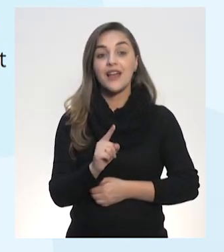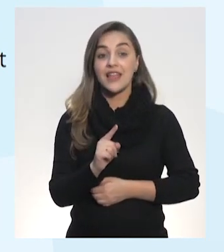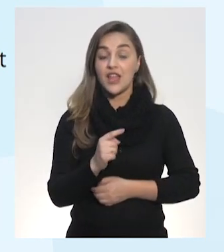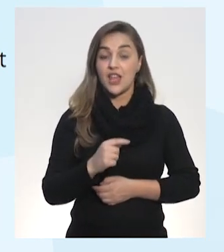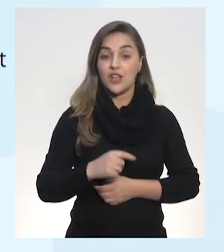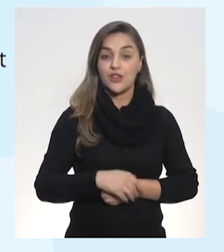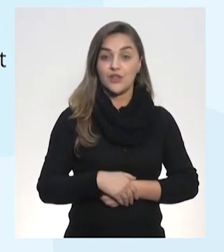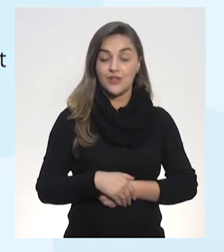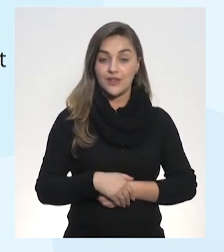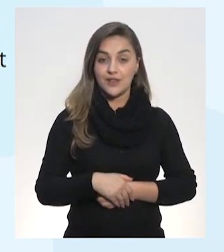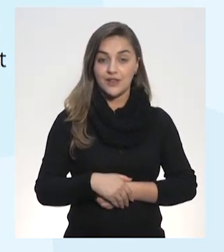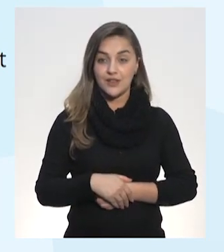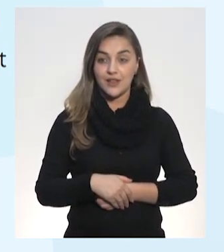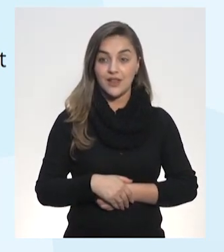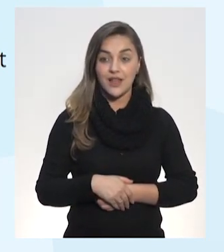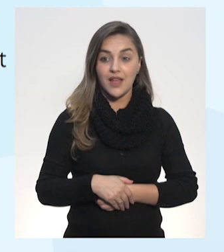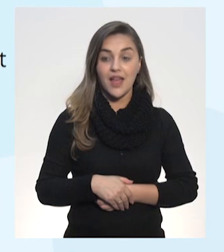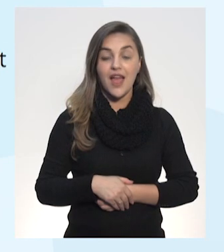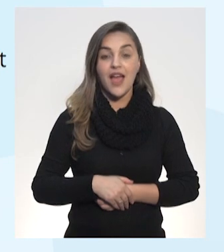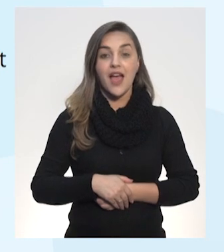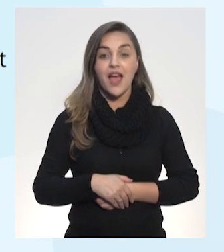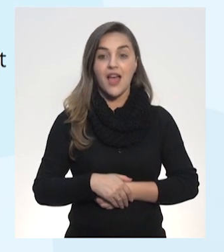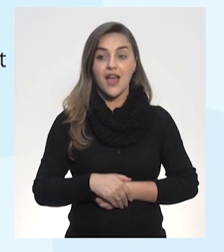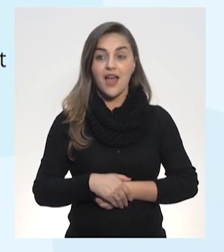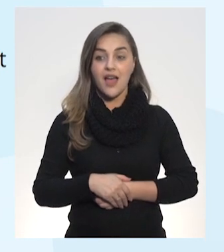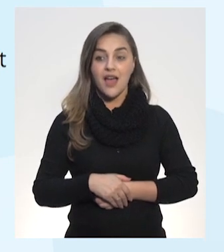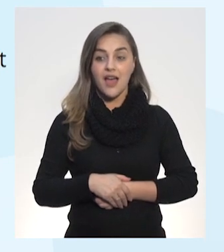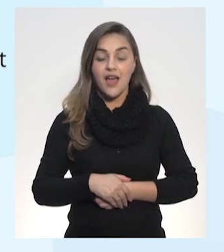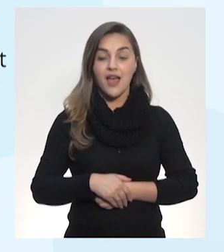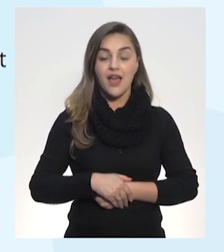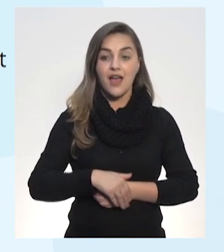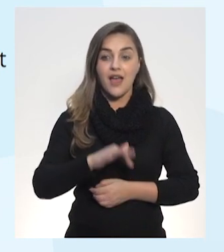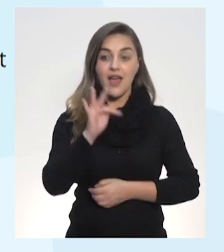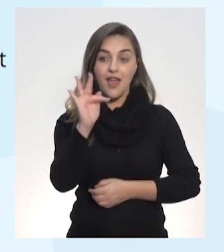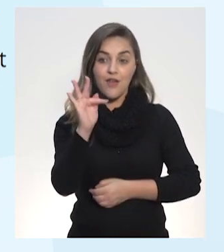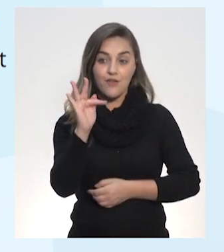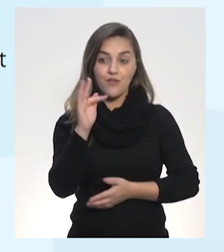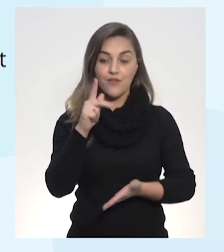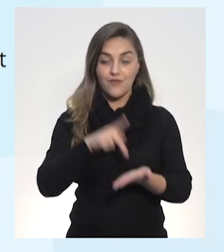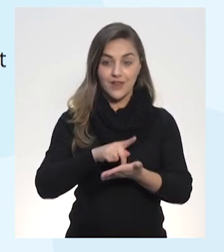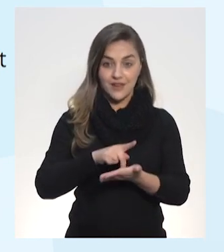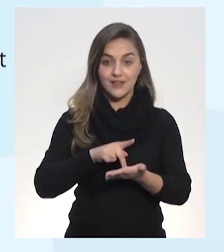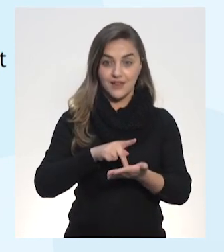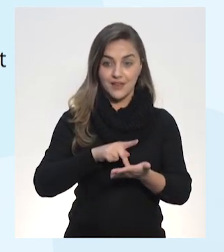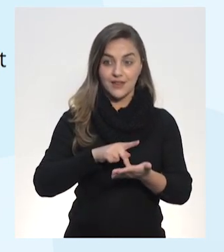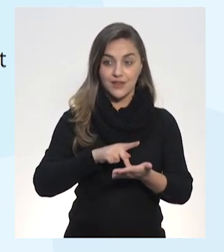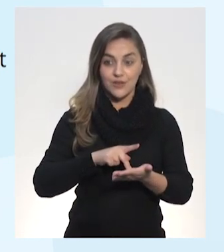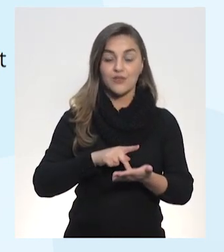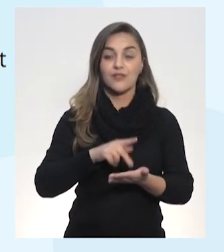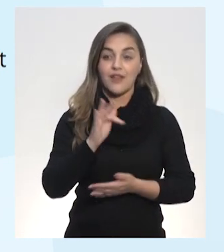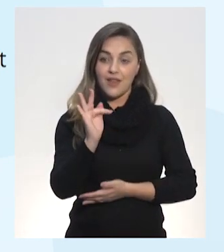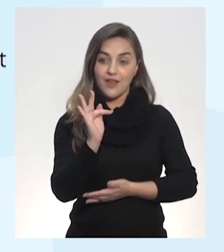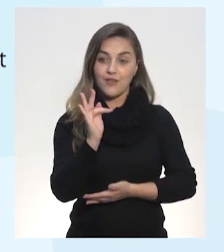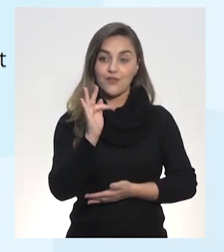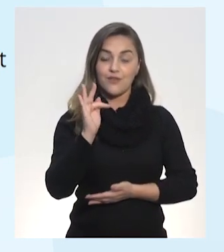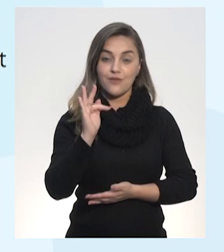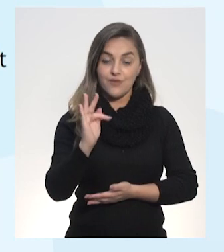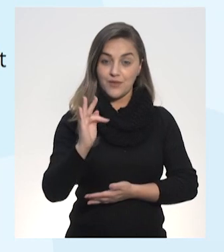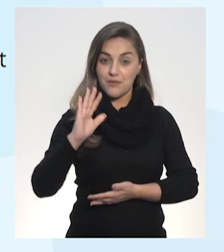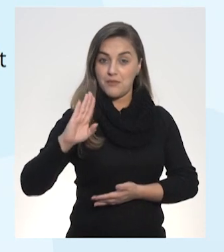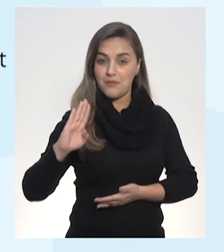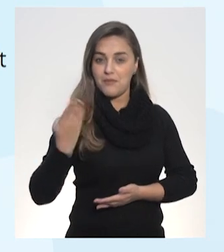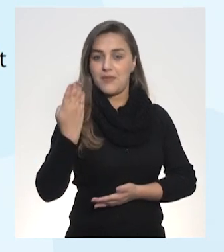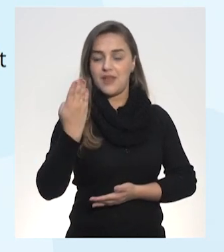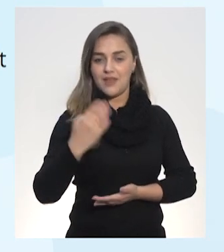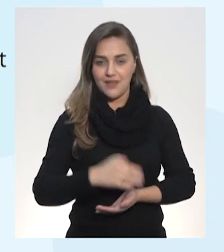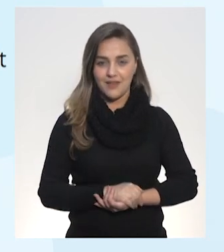verdadeiro e F para falso. Então, toma cuidado aí. E aí vocês têm agora também 1 minuto e meio para vocês colocarem no chat. Coloquem